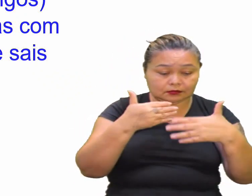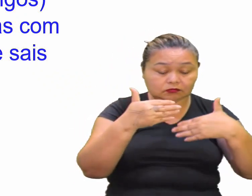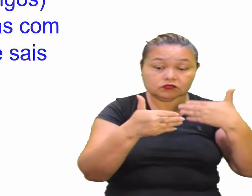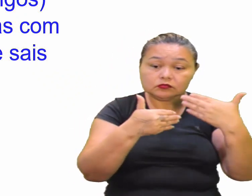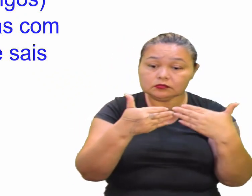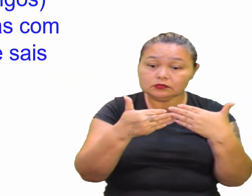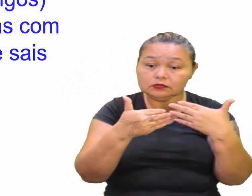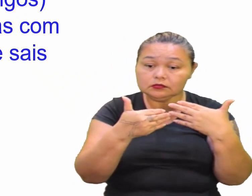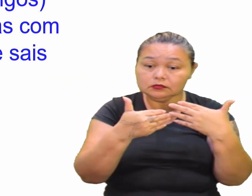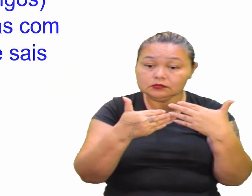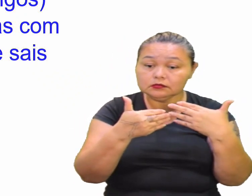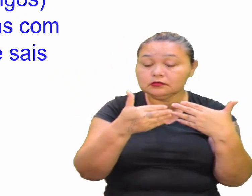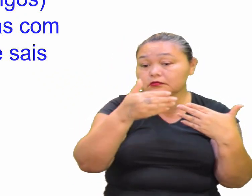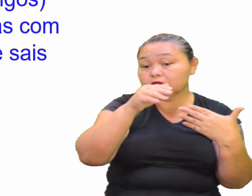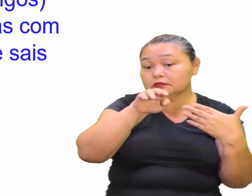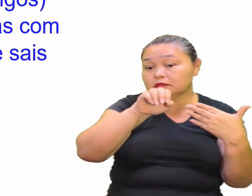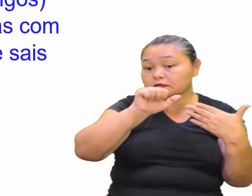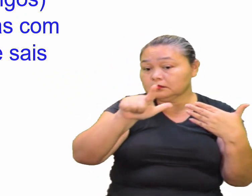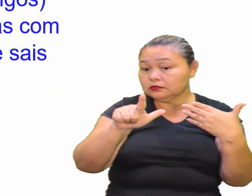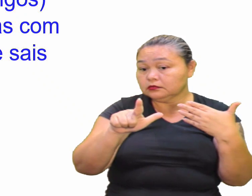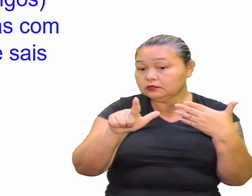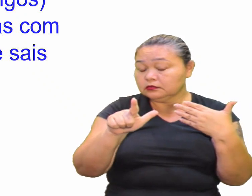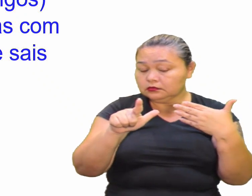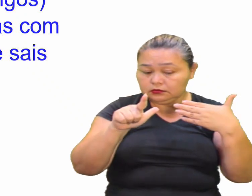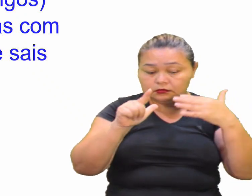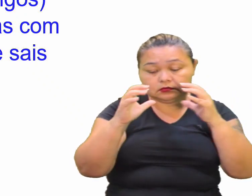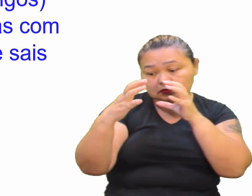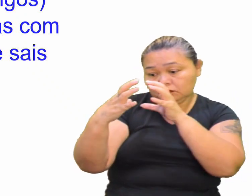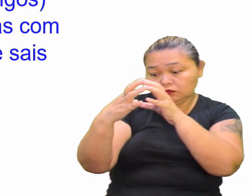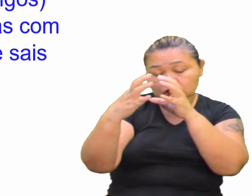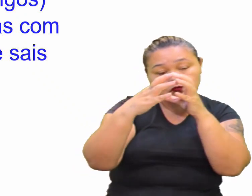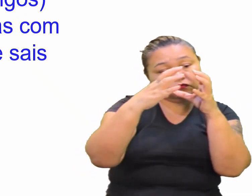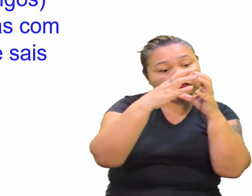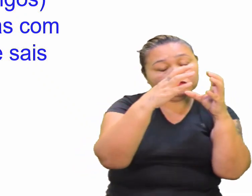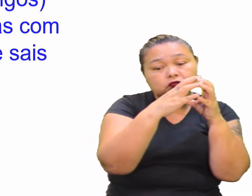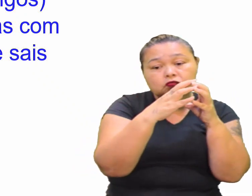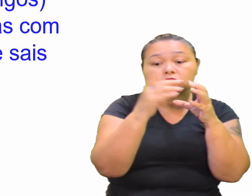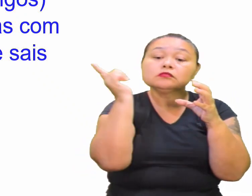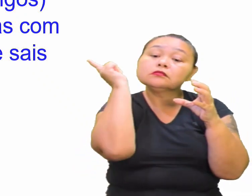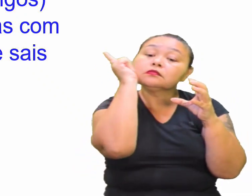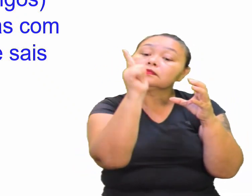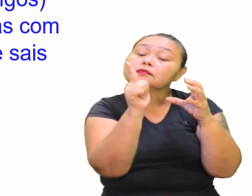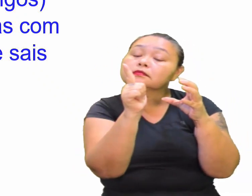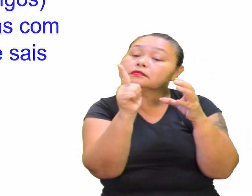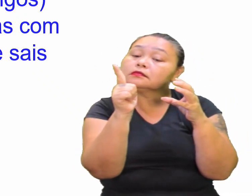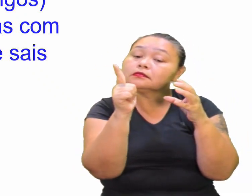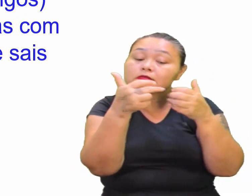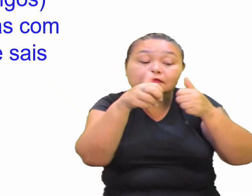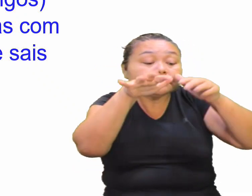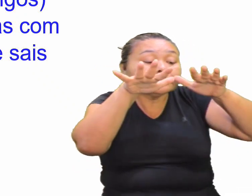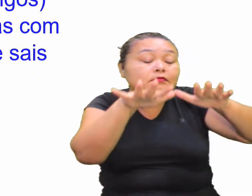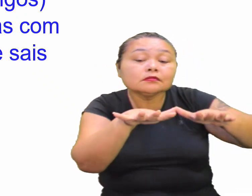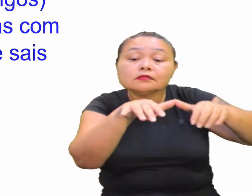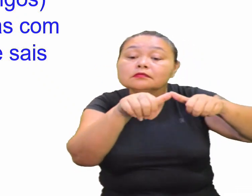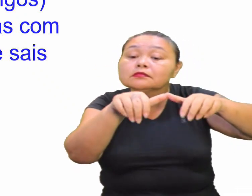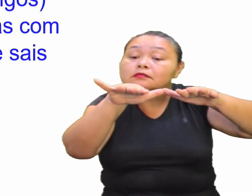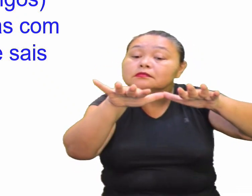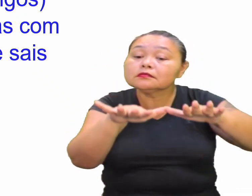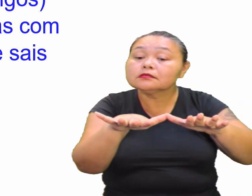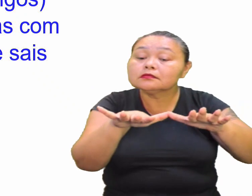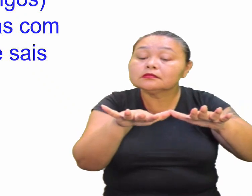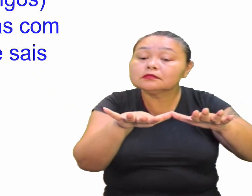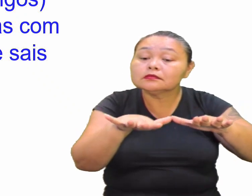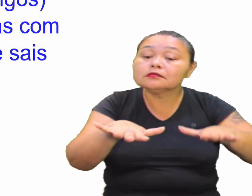que eu posso dizer fase seral, para que pequenos arbustos já consiga o quê? Se consolidar